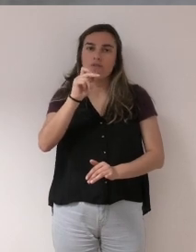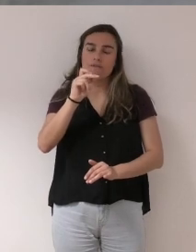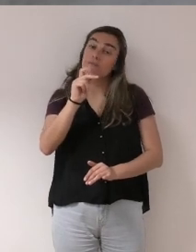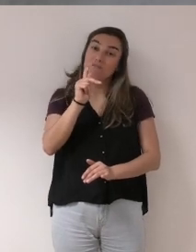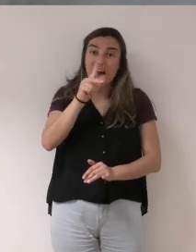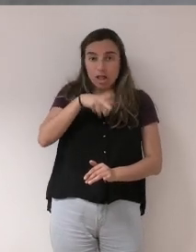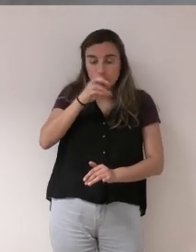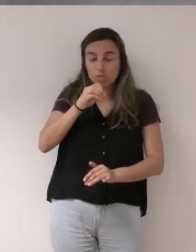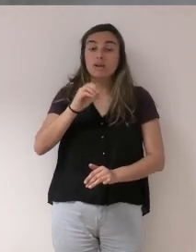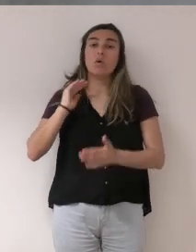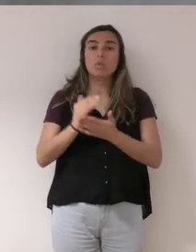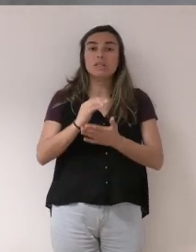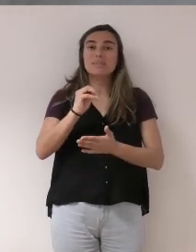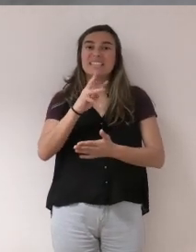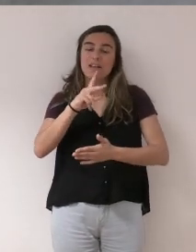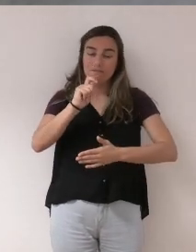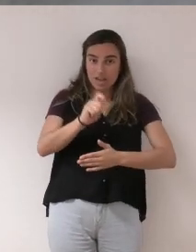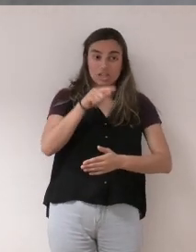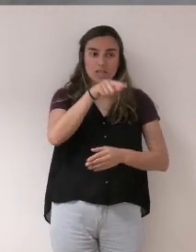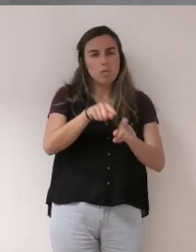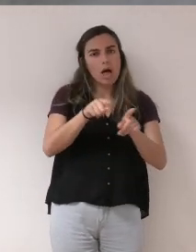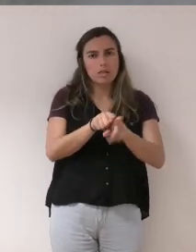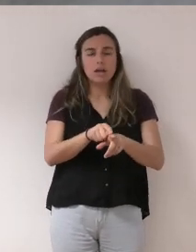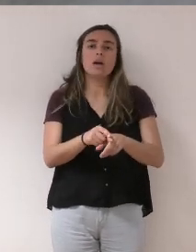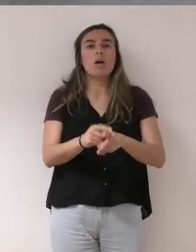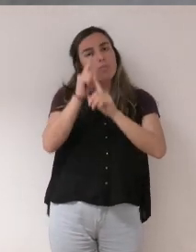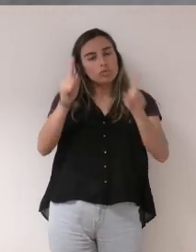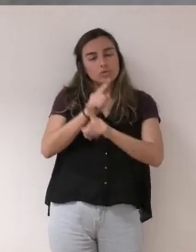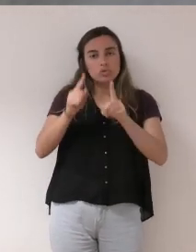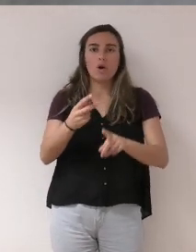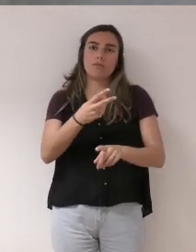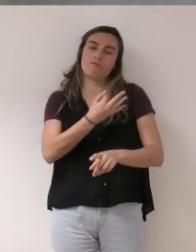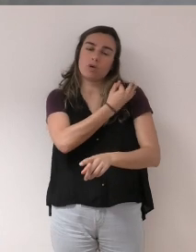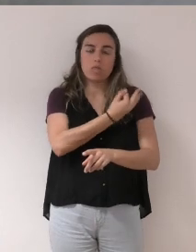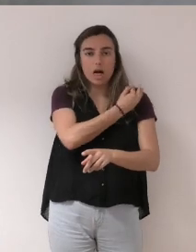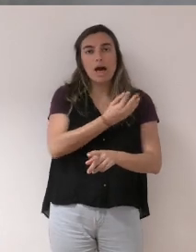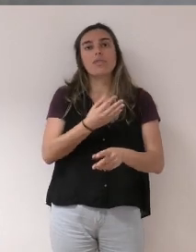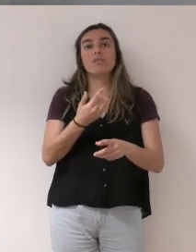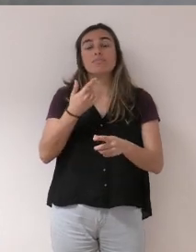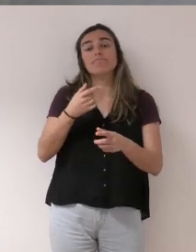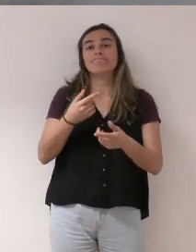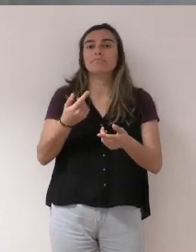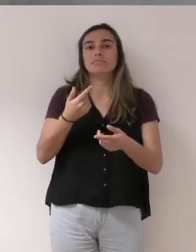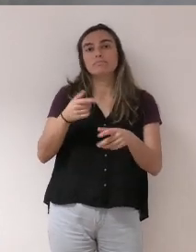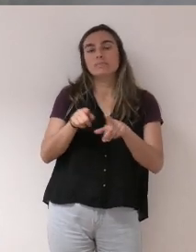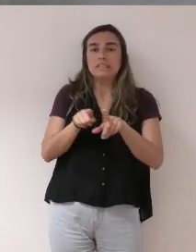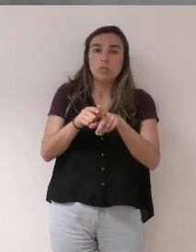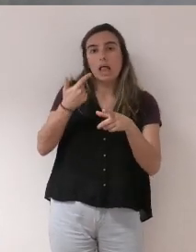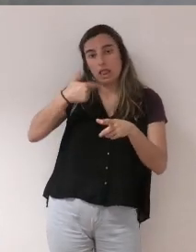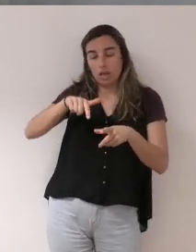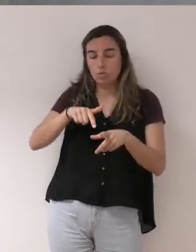professor na Faculdade de Letras, é diretor do Departamento de Línguas, Literaturas e Cultura. Dá aulas